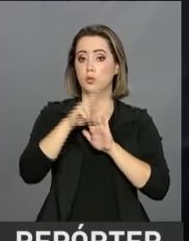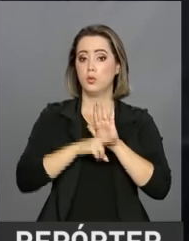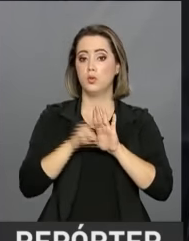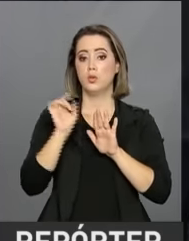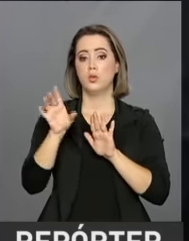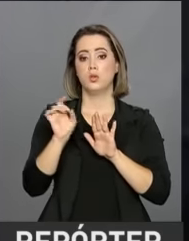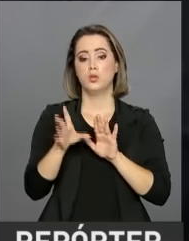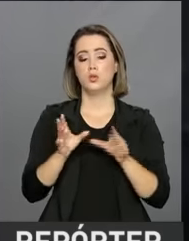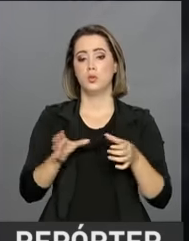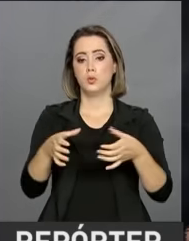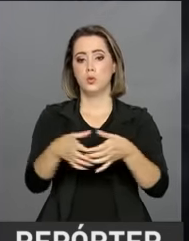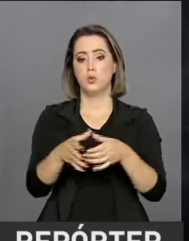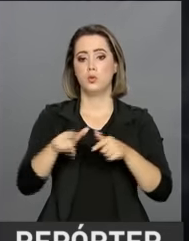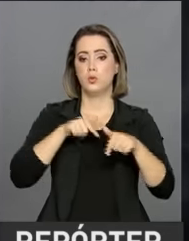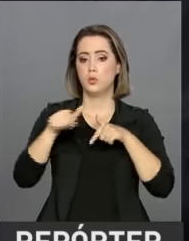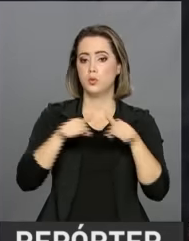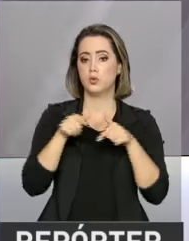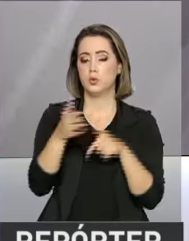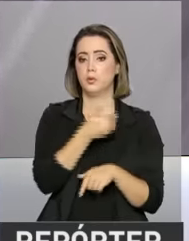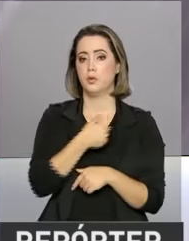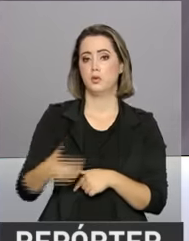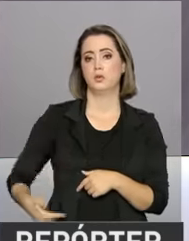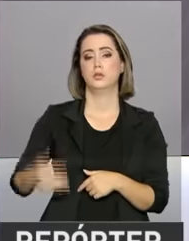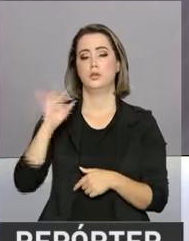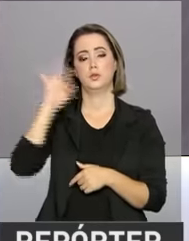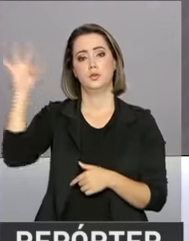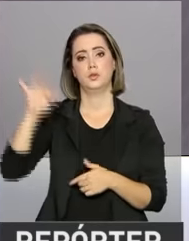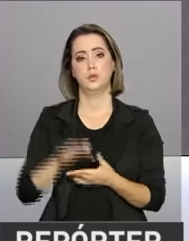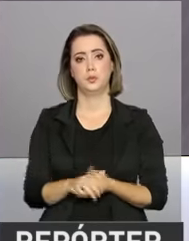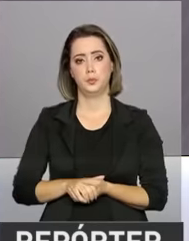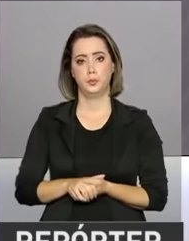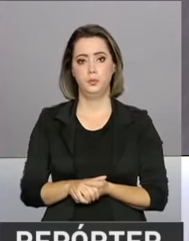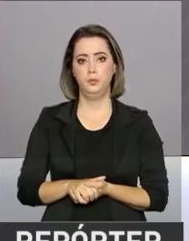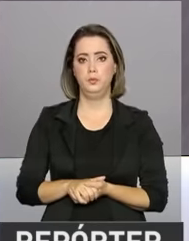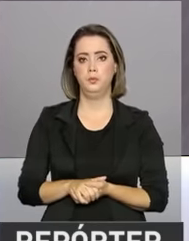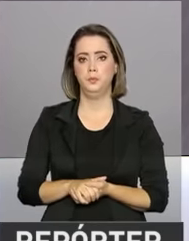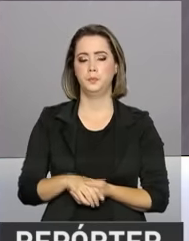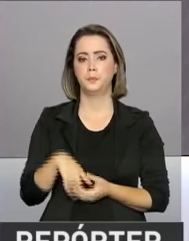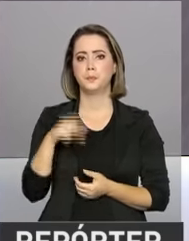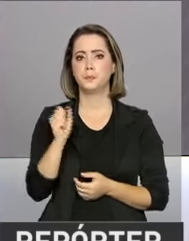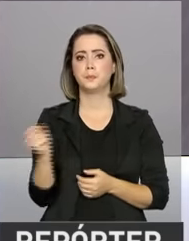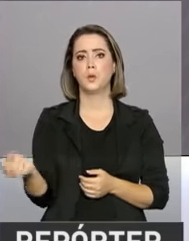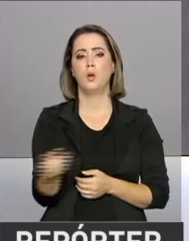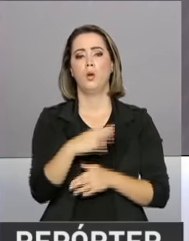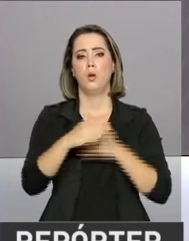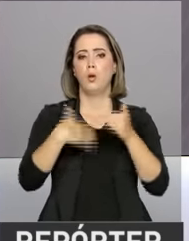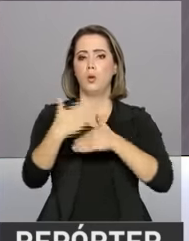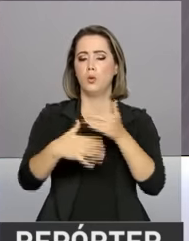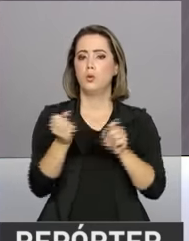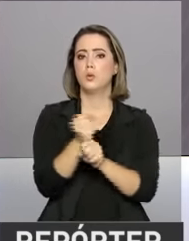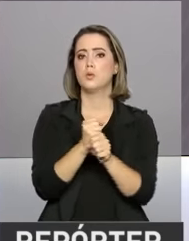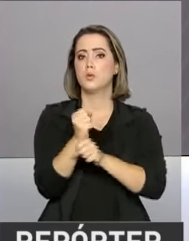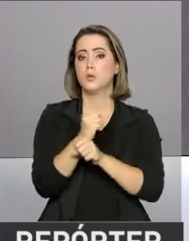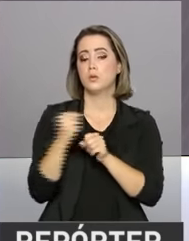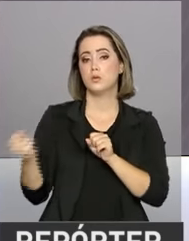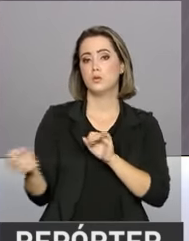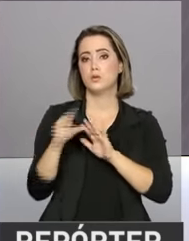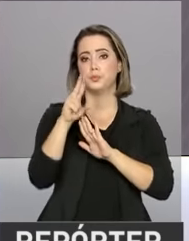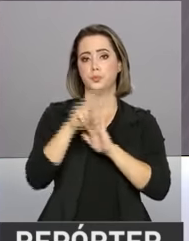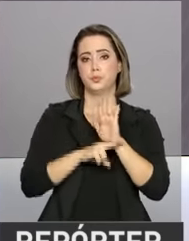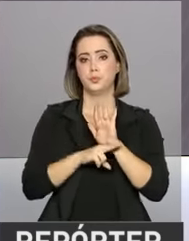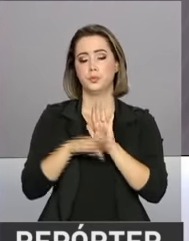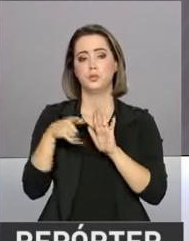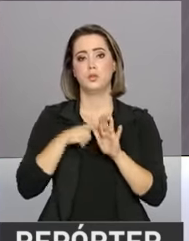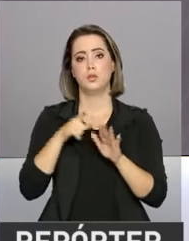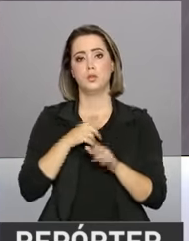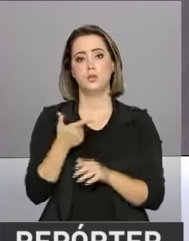para servidores Federais e para tornar o sistema viável ao longo dos anos a reforma da Previdência